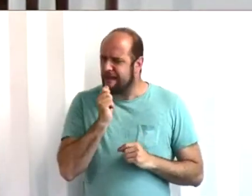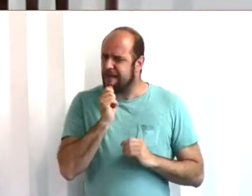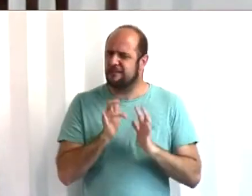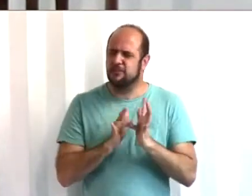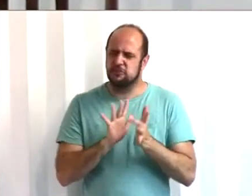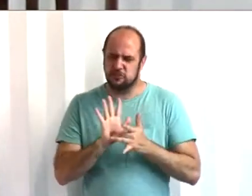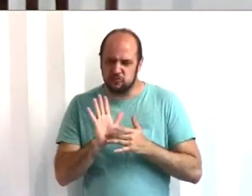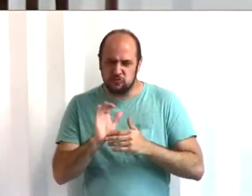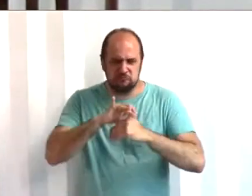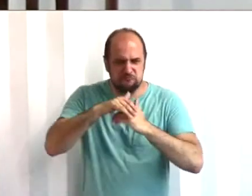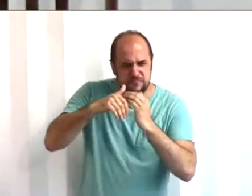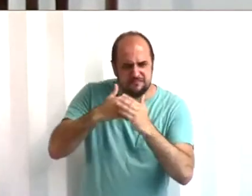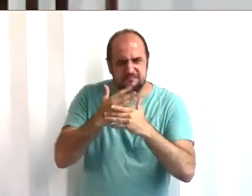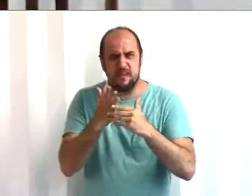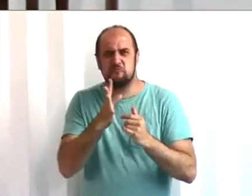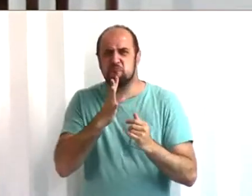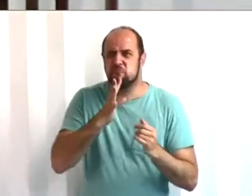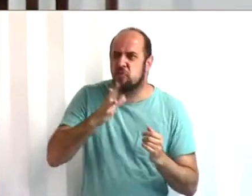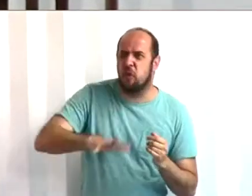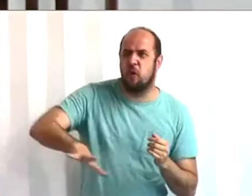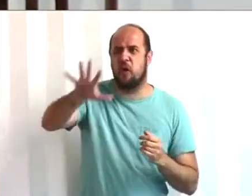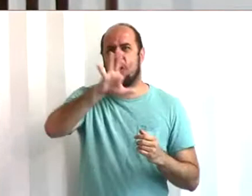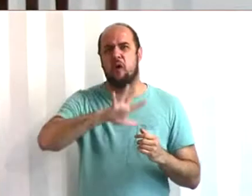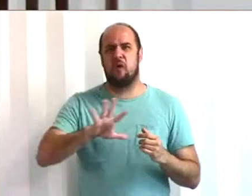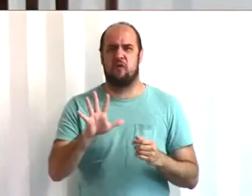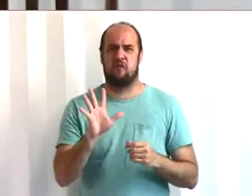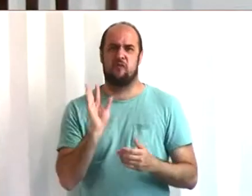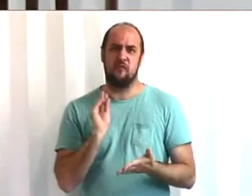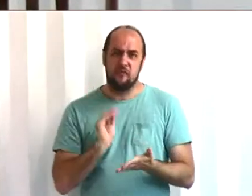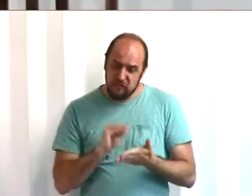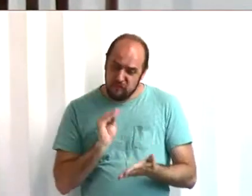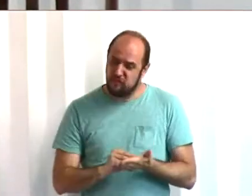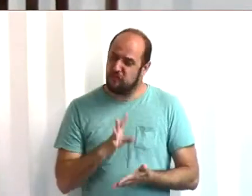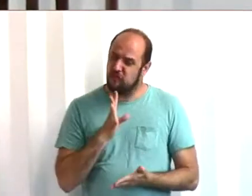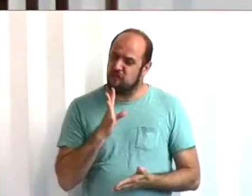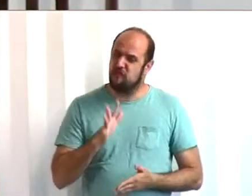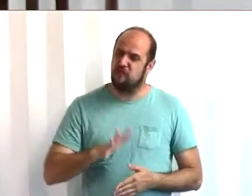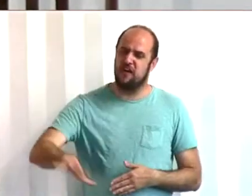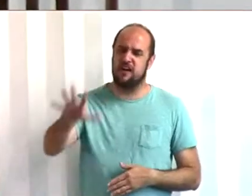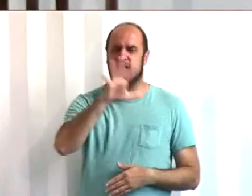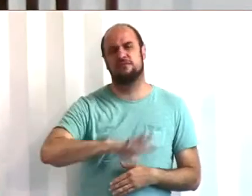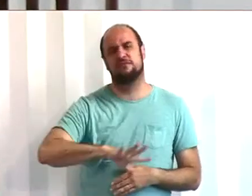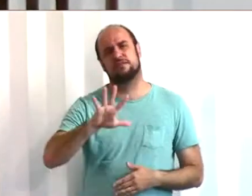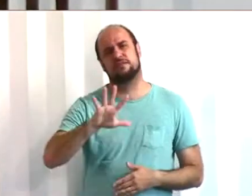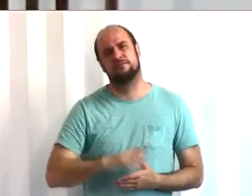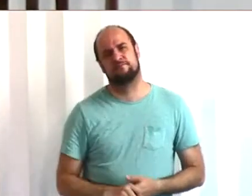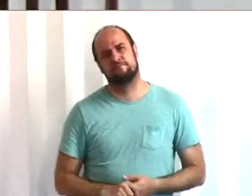é aquele a ser conhecido, ainda é aquele a ser